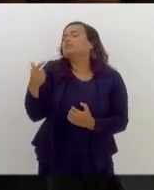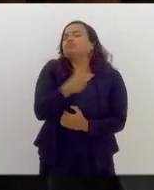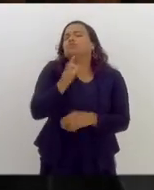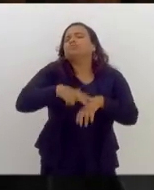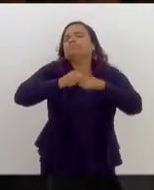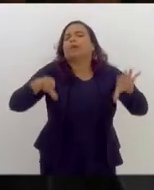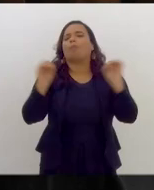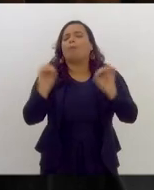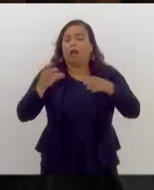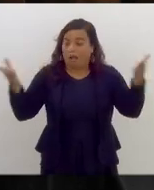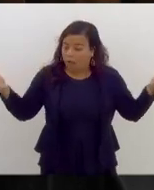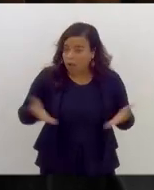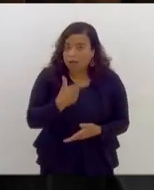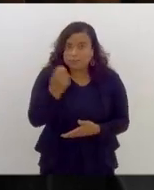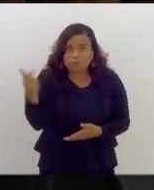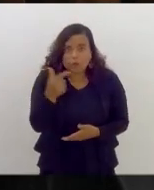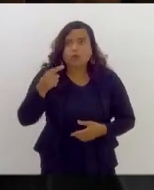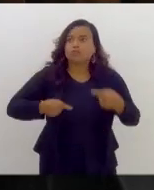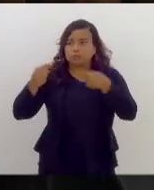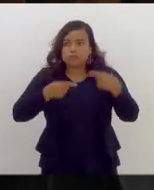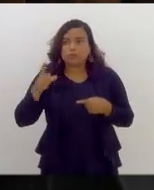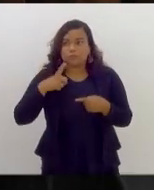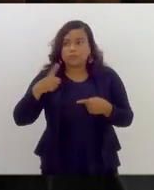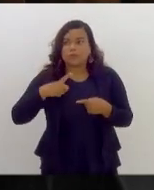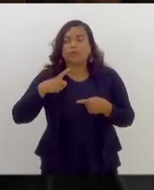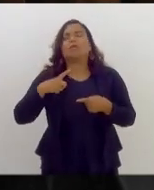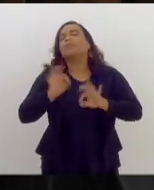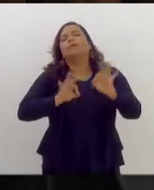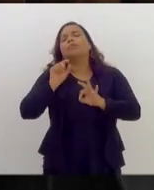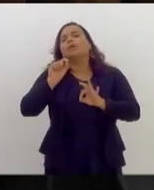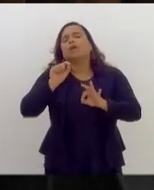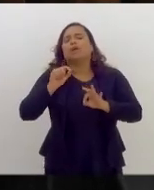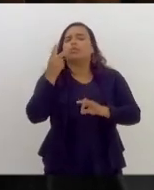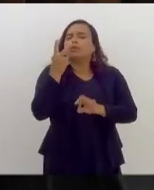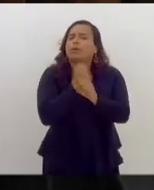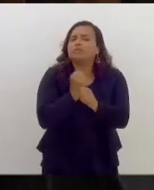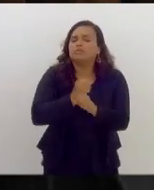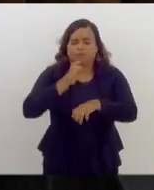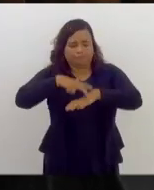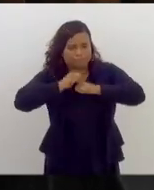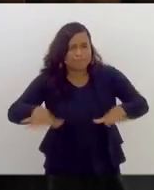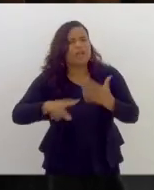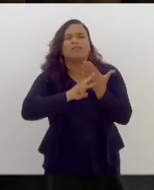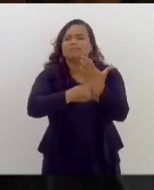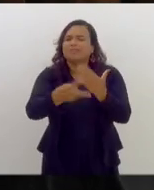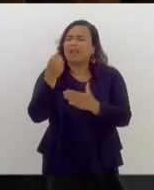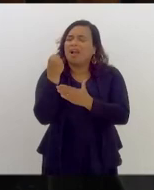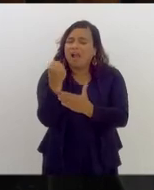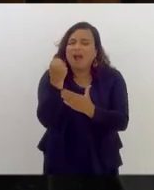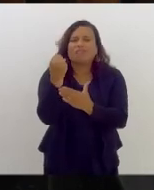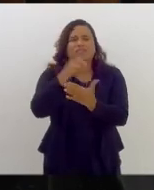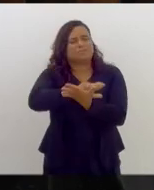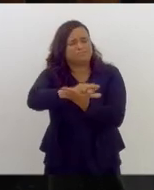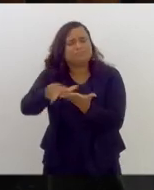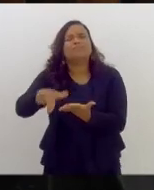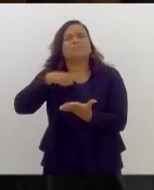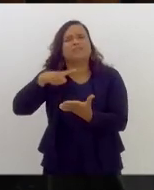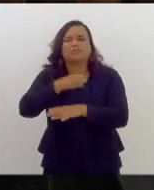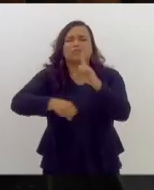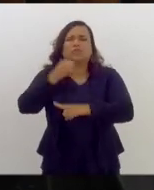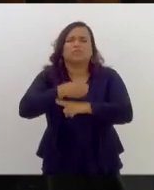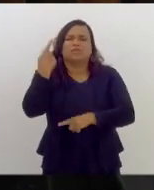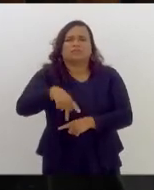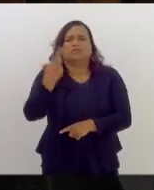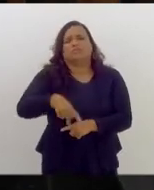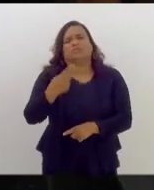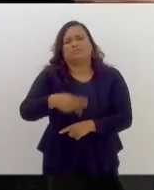estamos vivendo a discussão do plano, depois de 2 anos de pandemia, com sérias consequências, com graves consequências para a sociedade como um